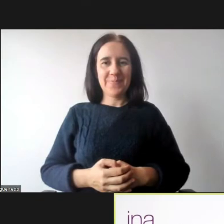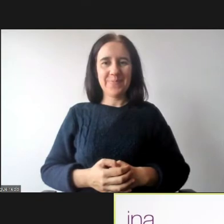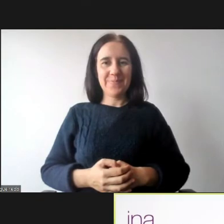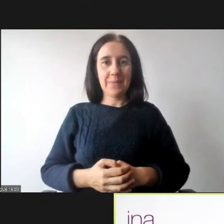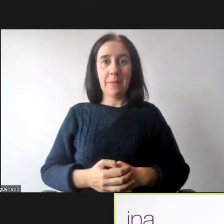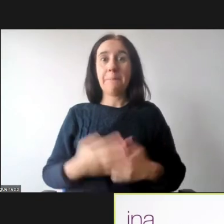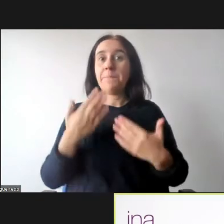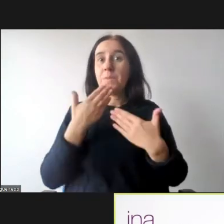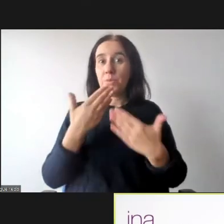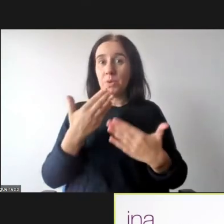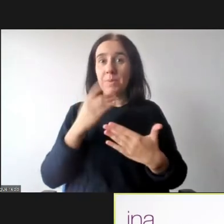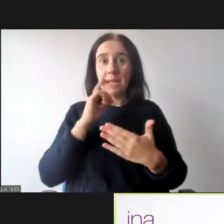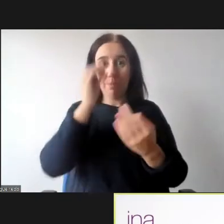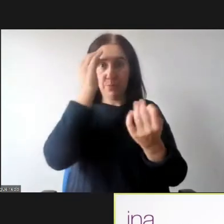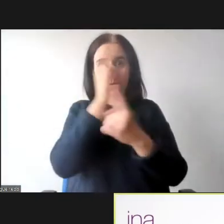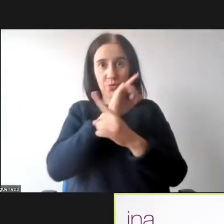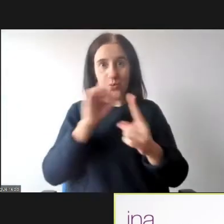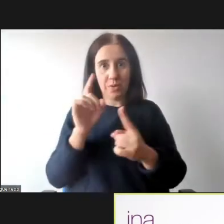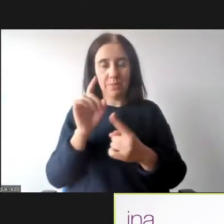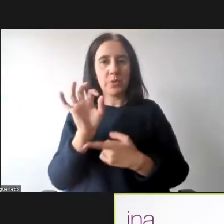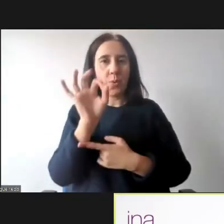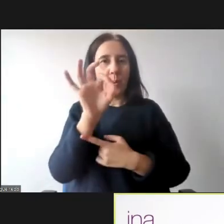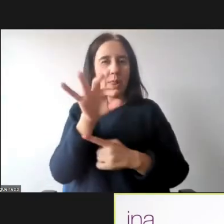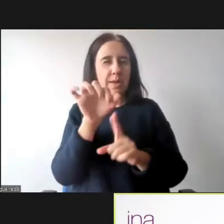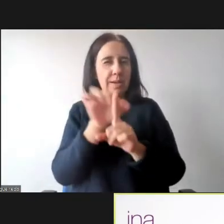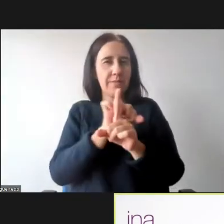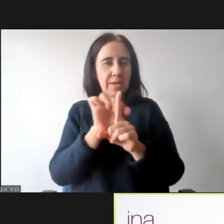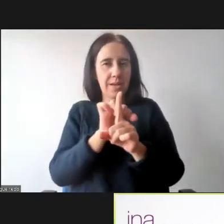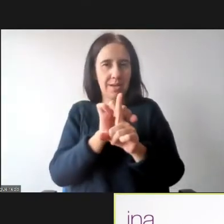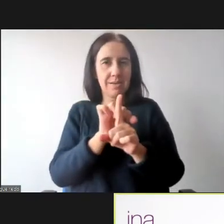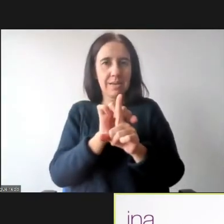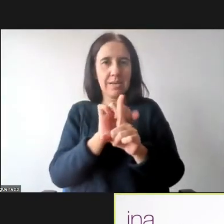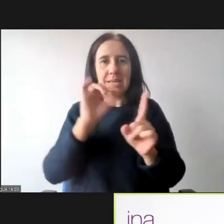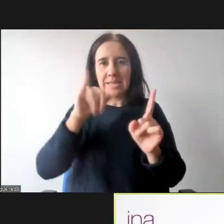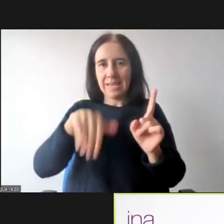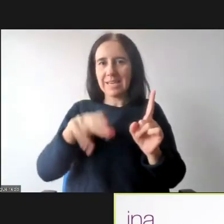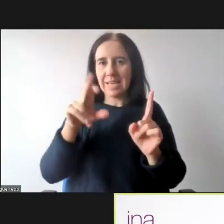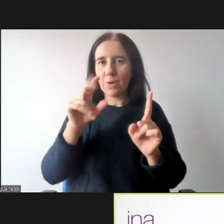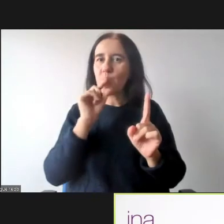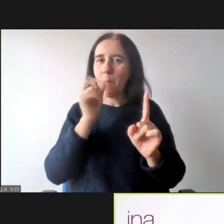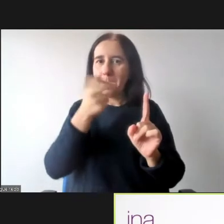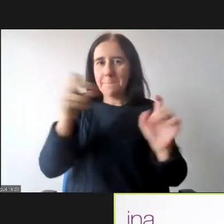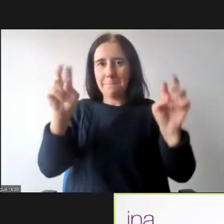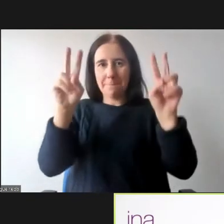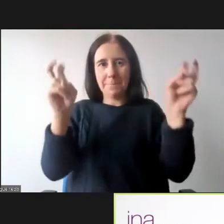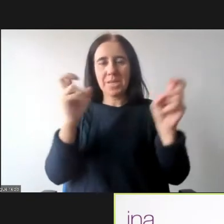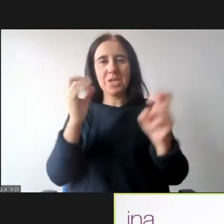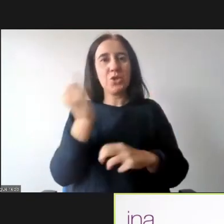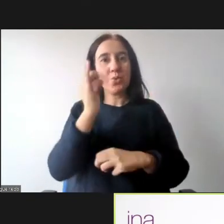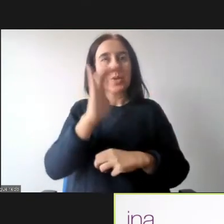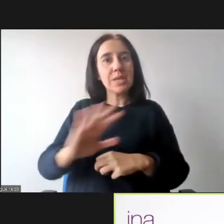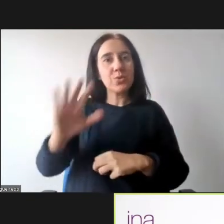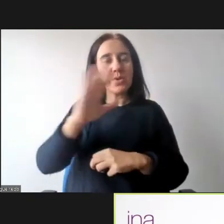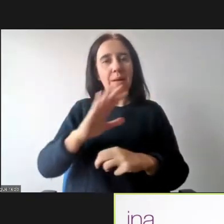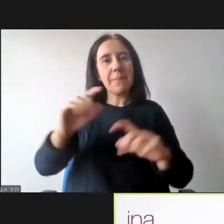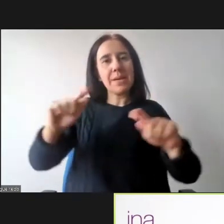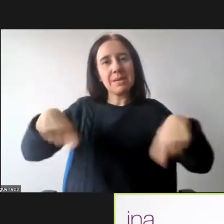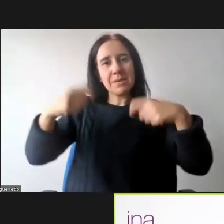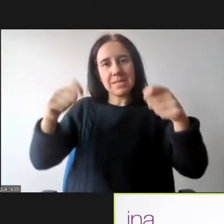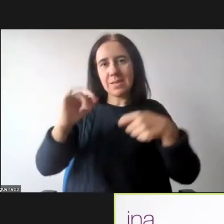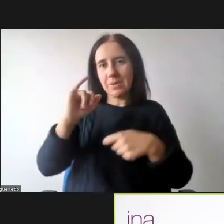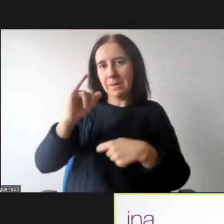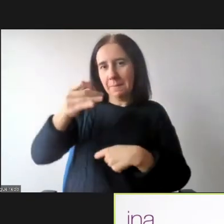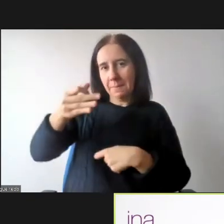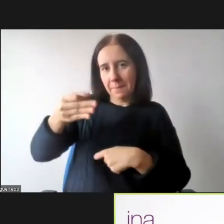Muito obrigada, professora. Queria apenas retificar aqui o nome do INR, que é Instituto Nacional para a Reabilitação IP e